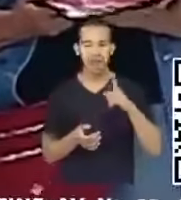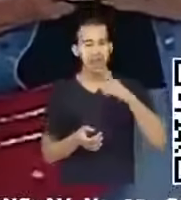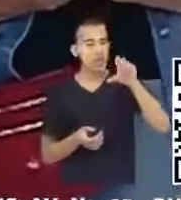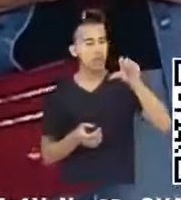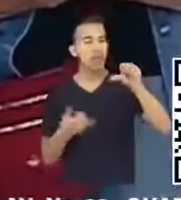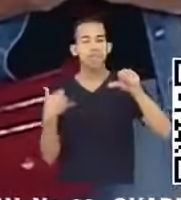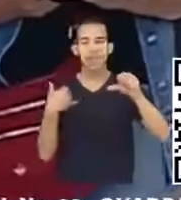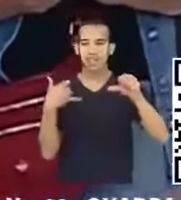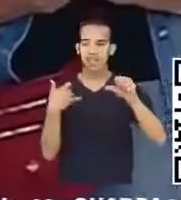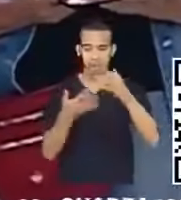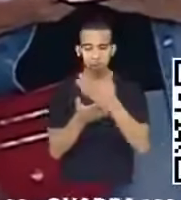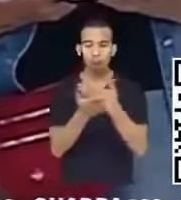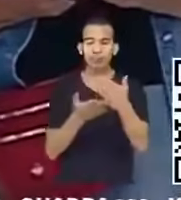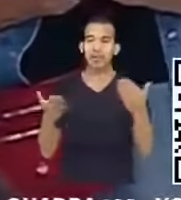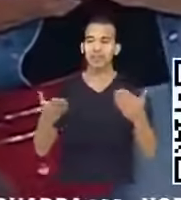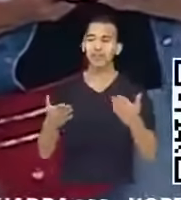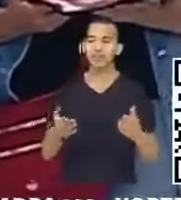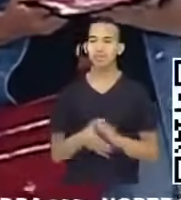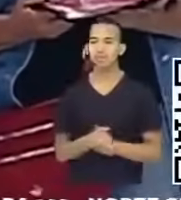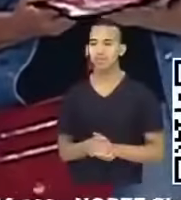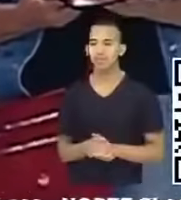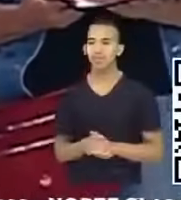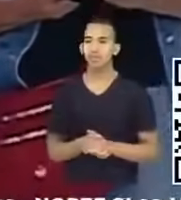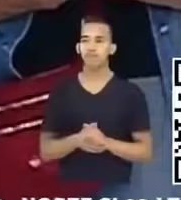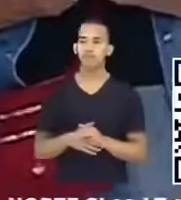9 anos isso